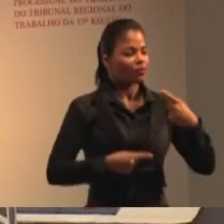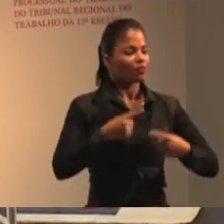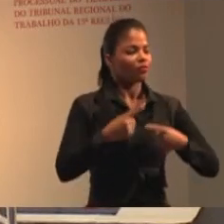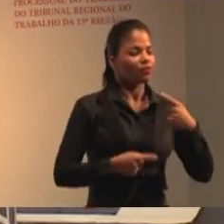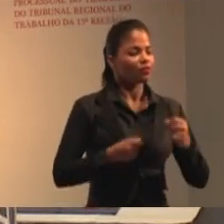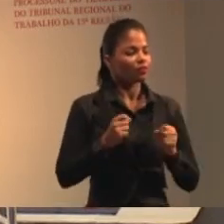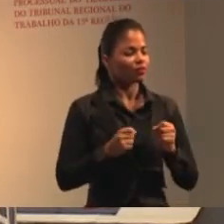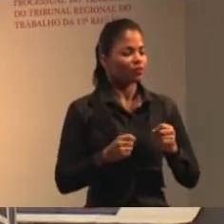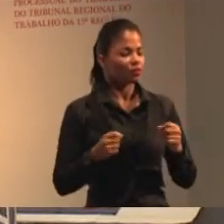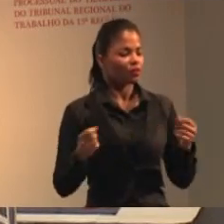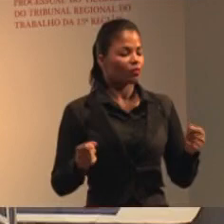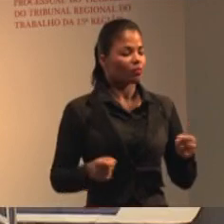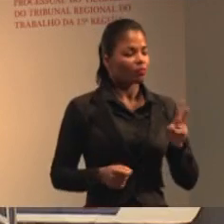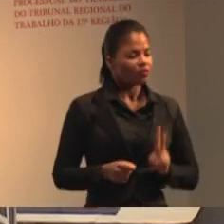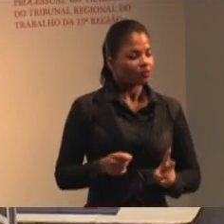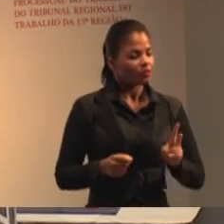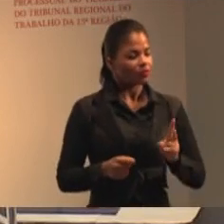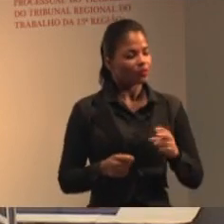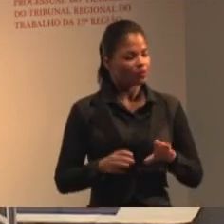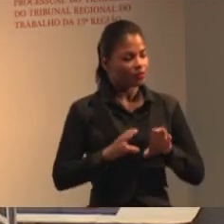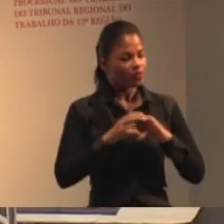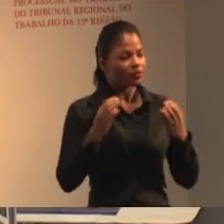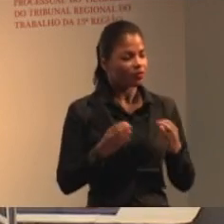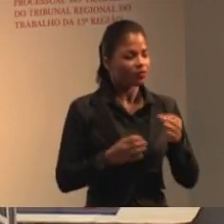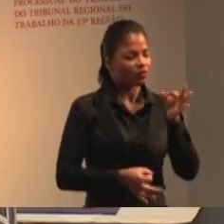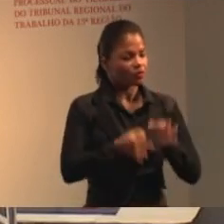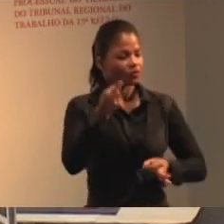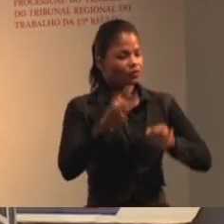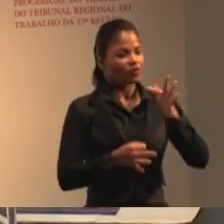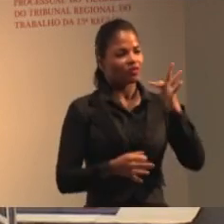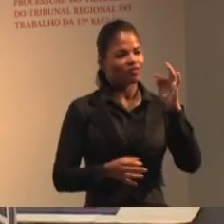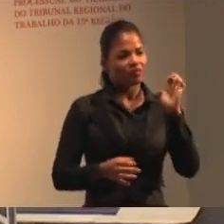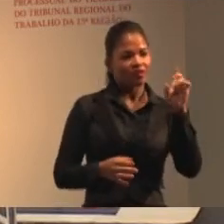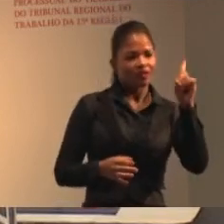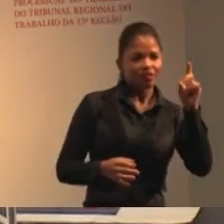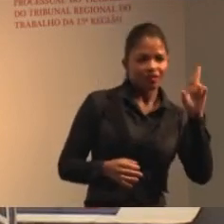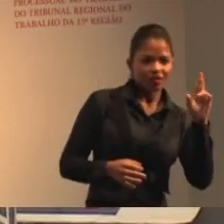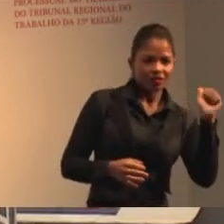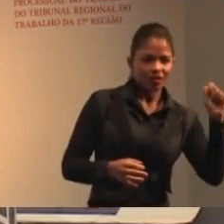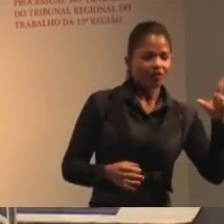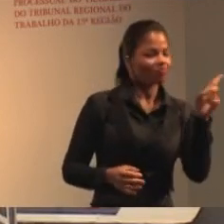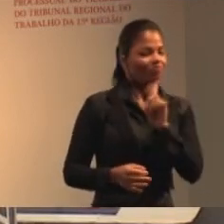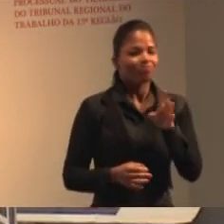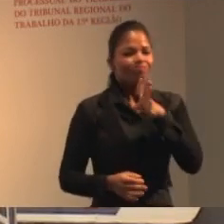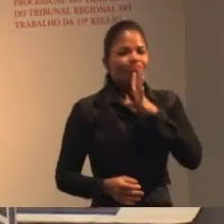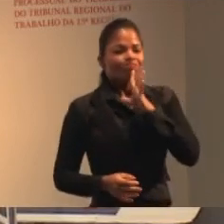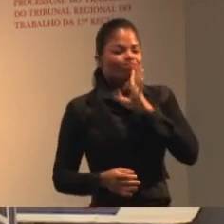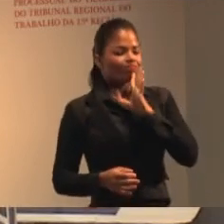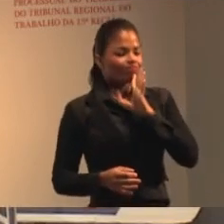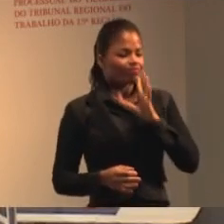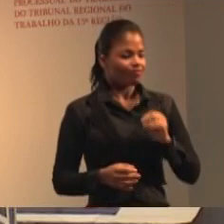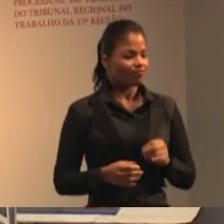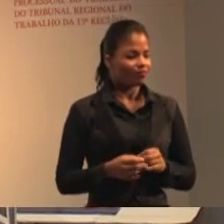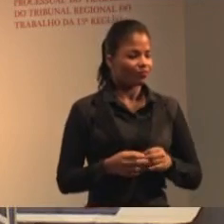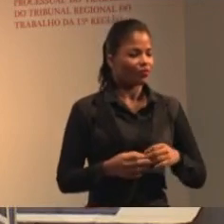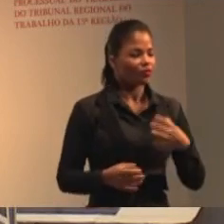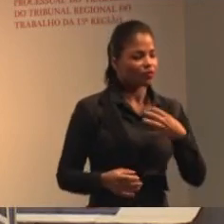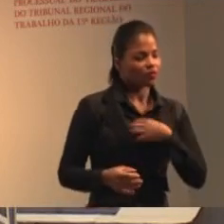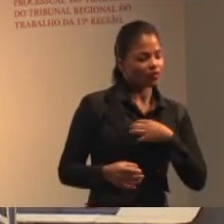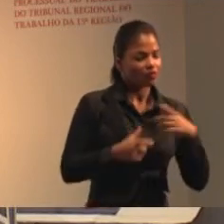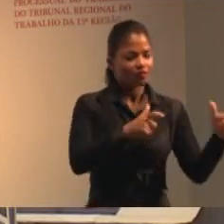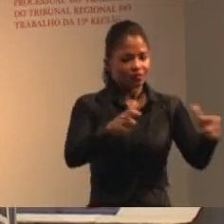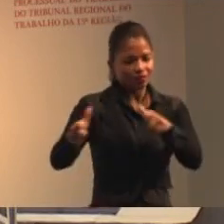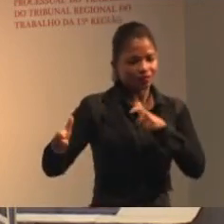extinção ou mesmo sua incorporação à Justiça Federal não conhece as dimensões dessas